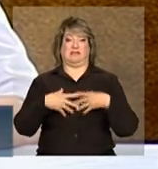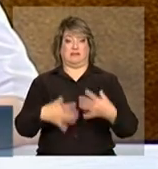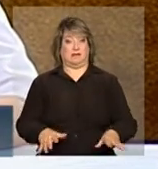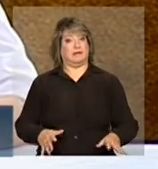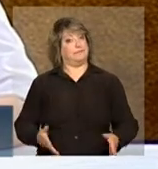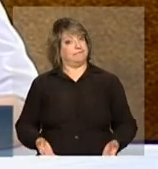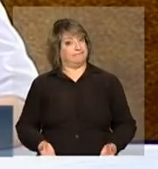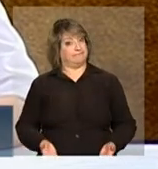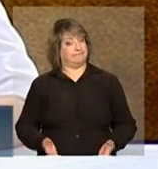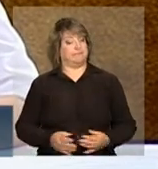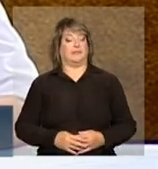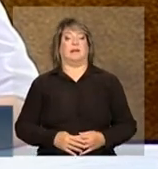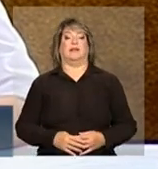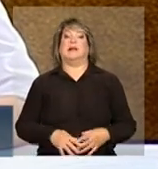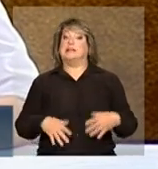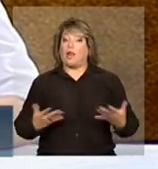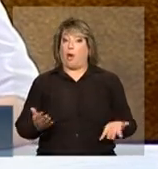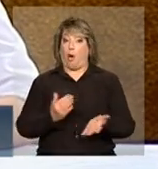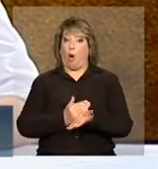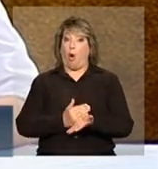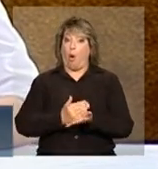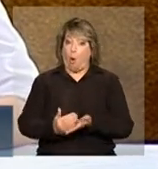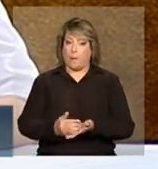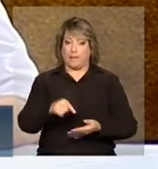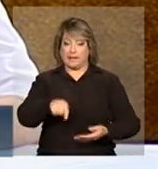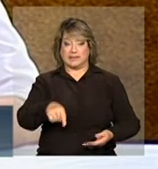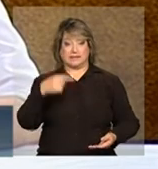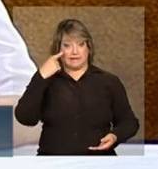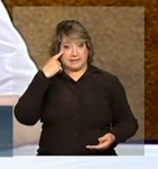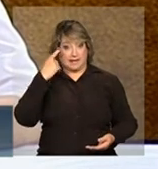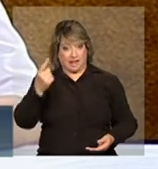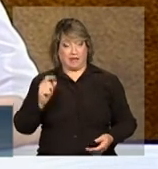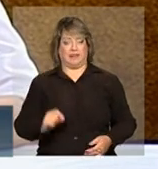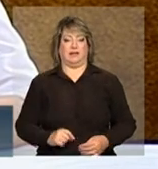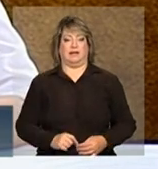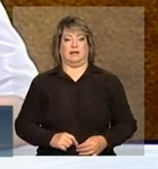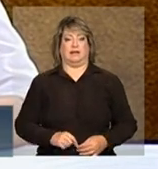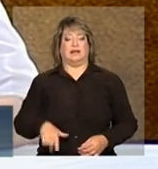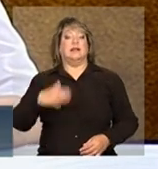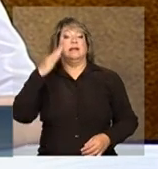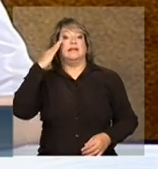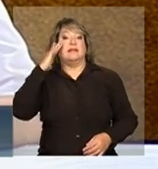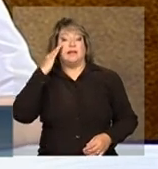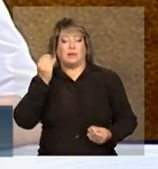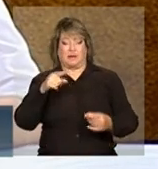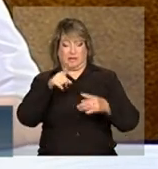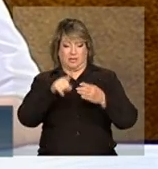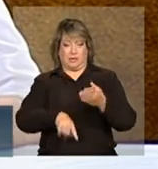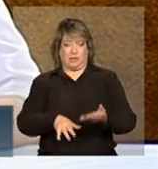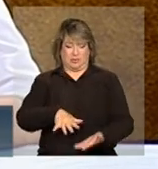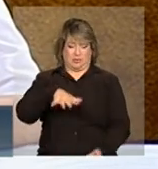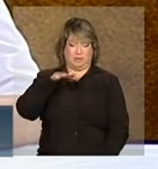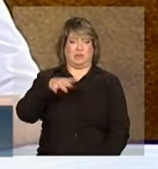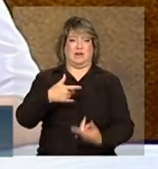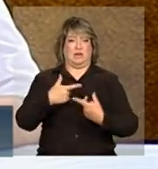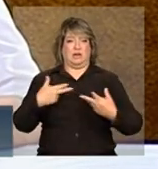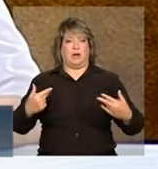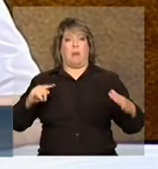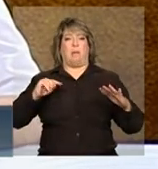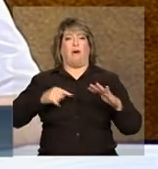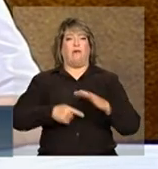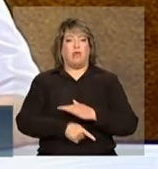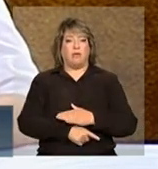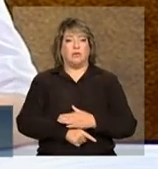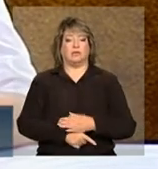demais. Então, a partir dessa ideia e dessa visão da complexidade do tanto do processo quanto